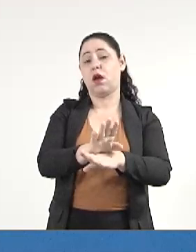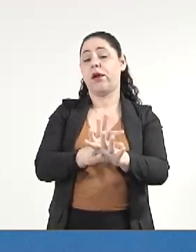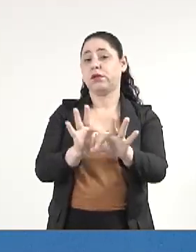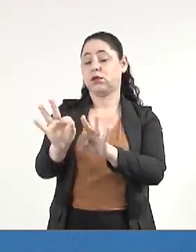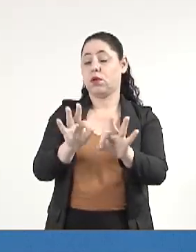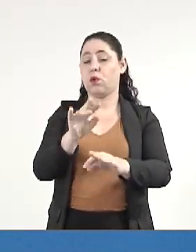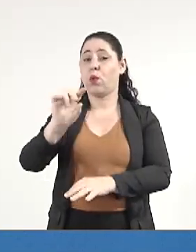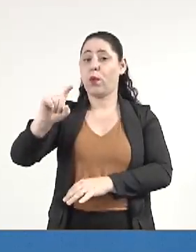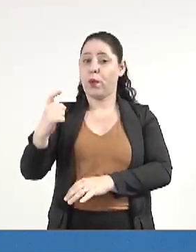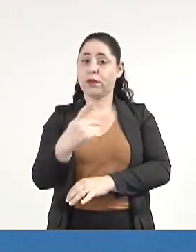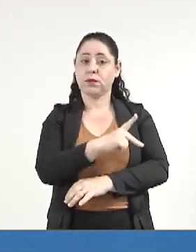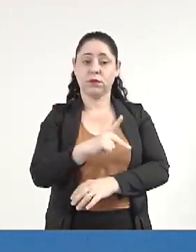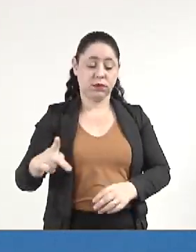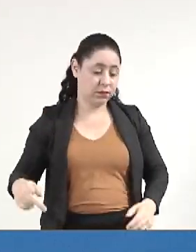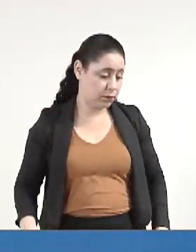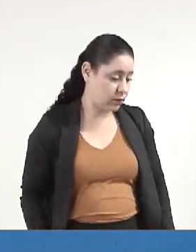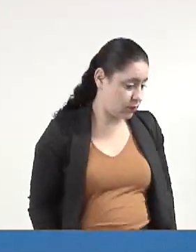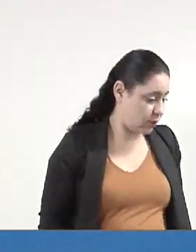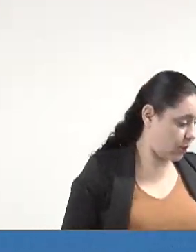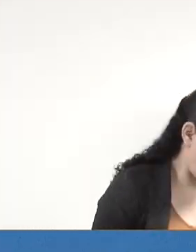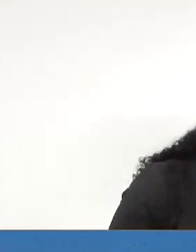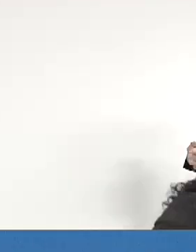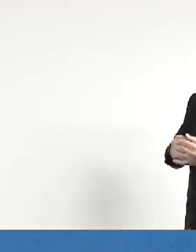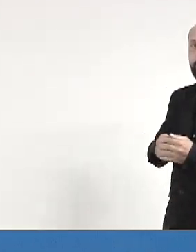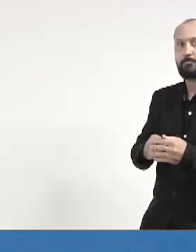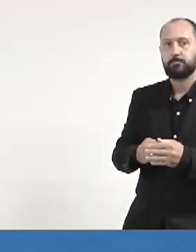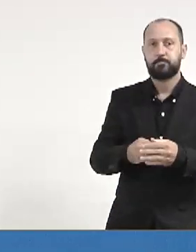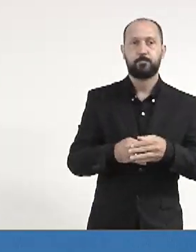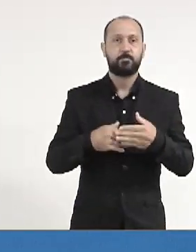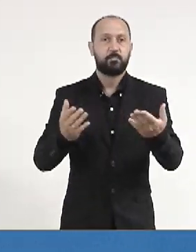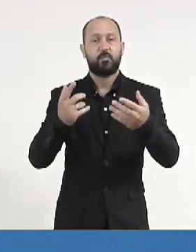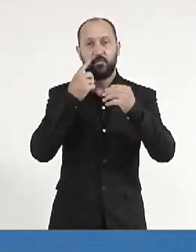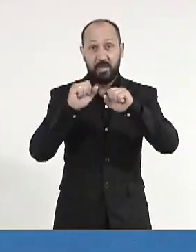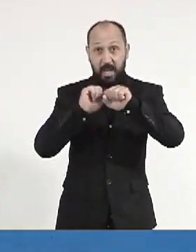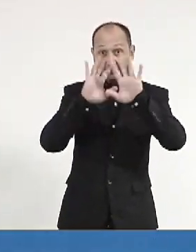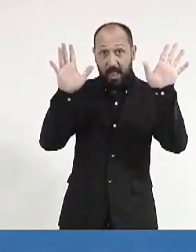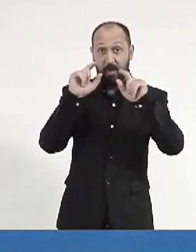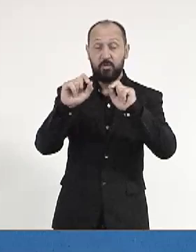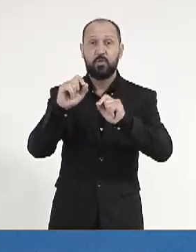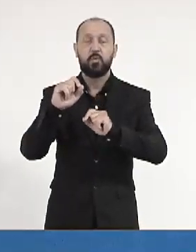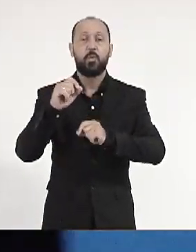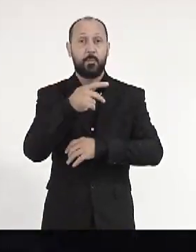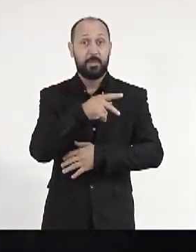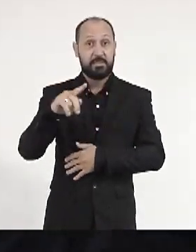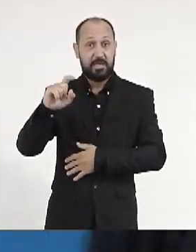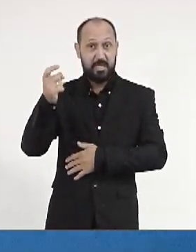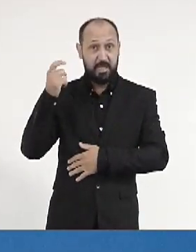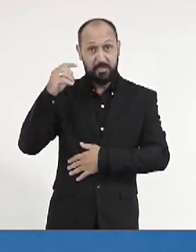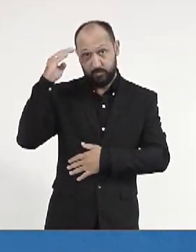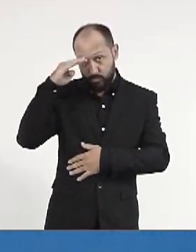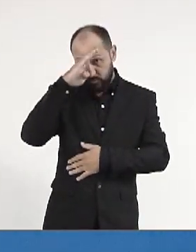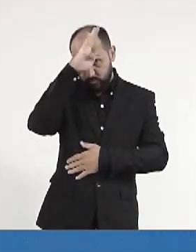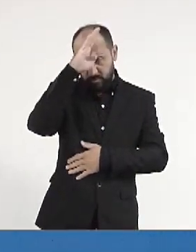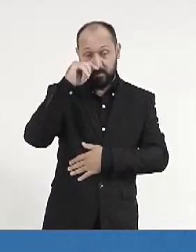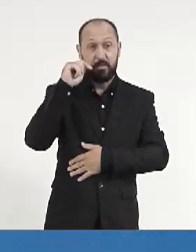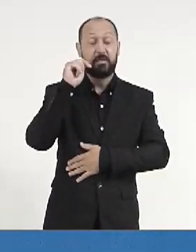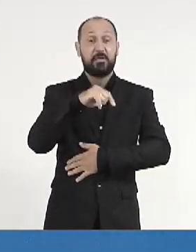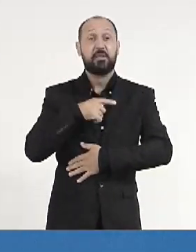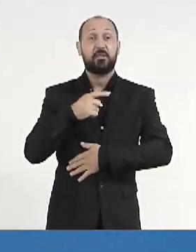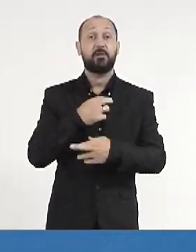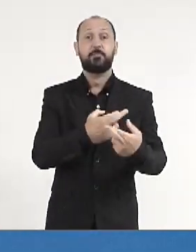do ex-presidente. Então, assim, fica claro que o ex-presidente Bolsonaro, ele